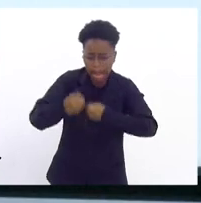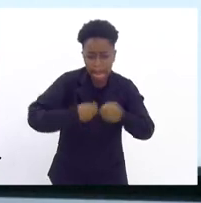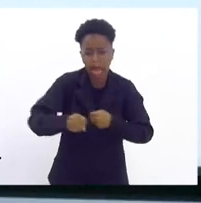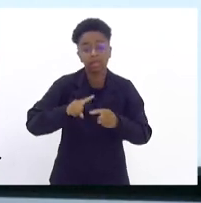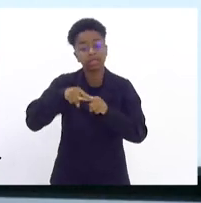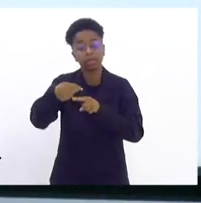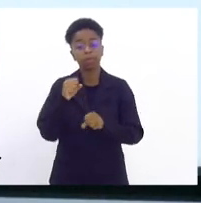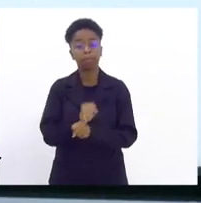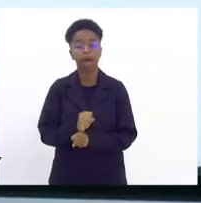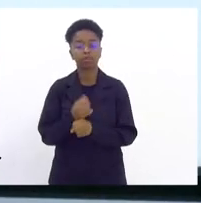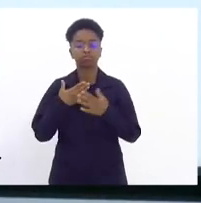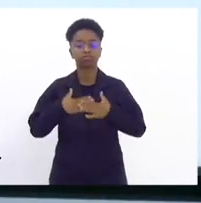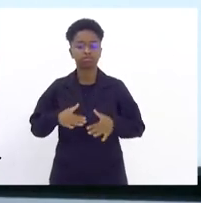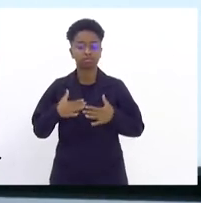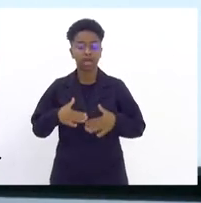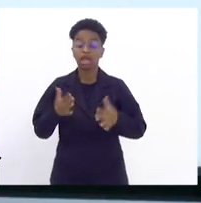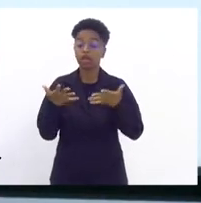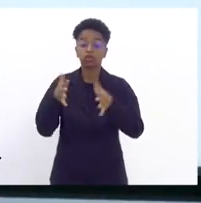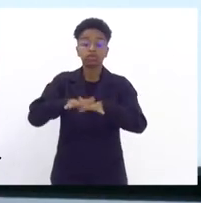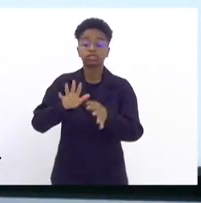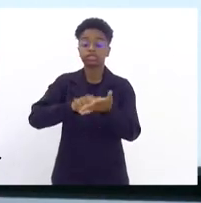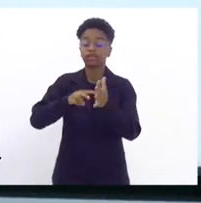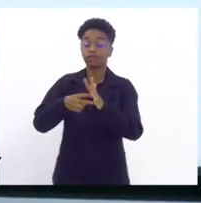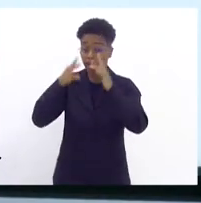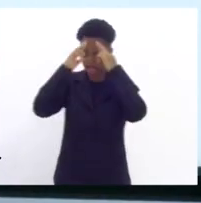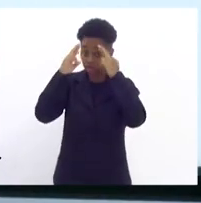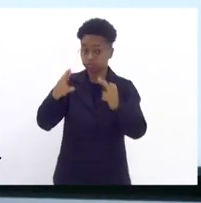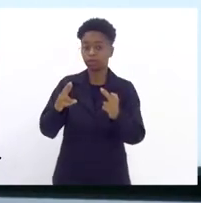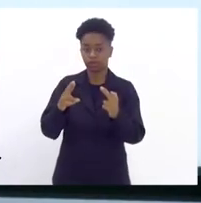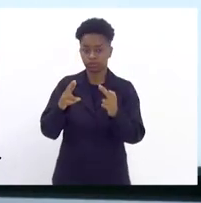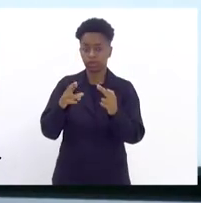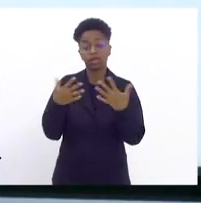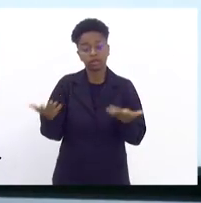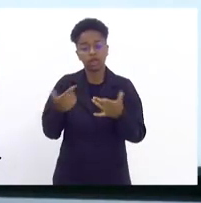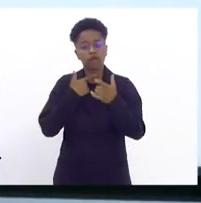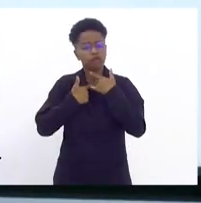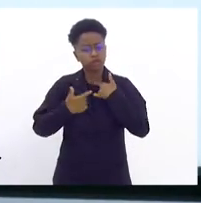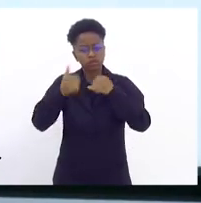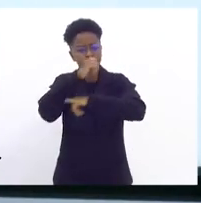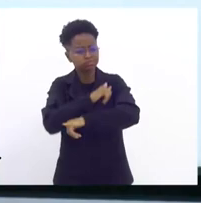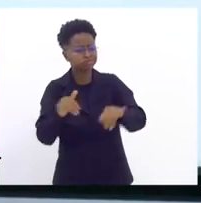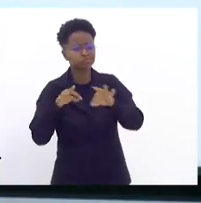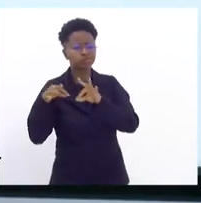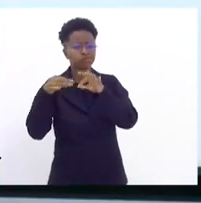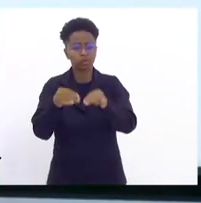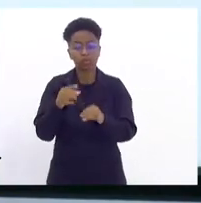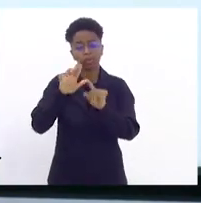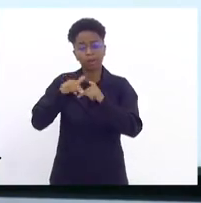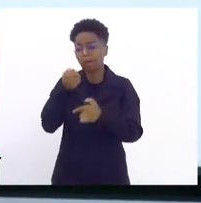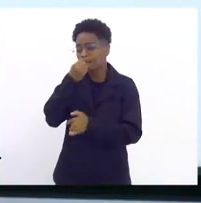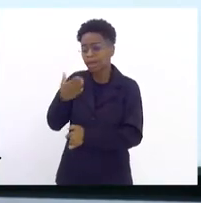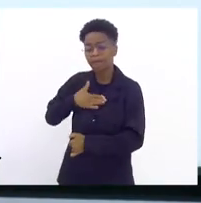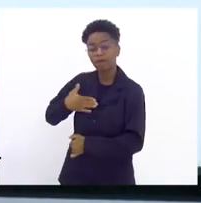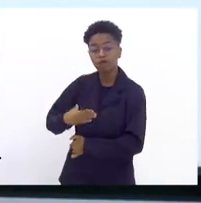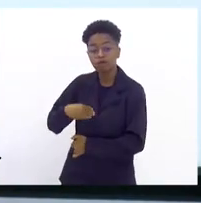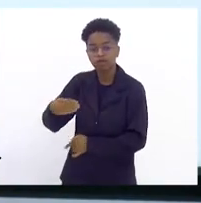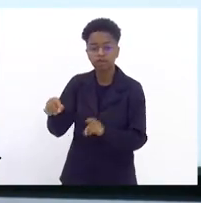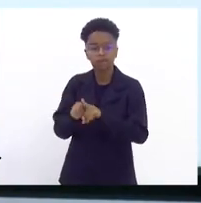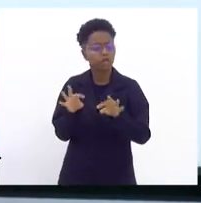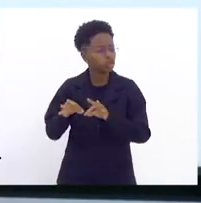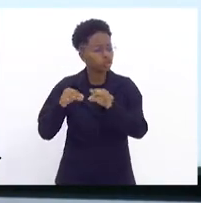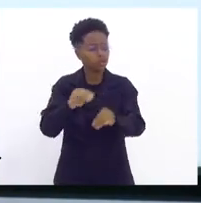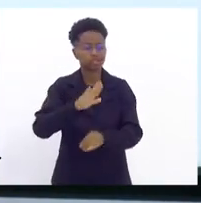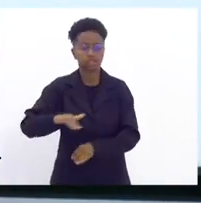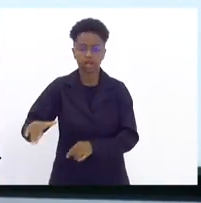sua inclusão inclusão passa pelo respeito então eu desejo a todos nós pelo bem do meu filho pelo bem de todas as crianças e